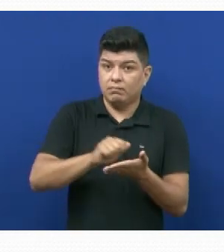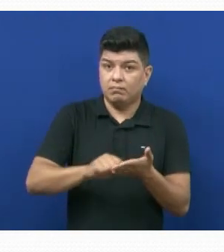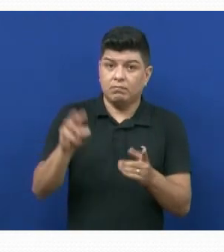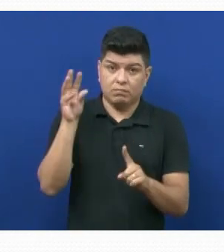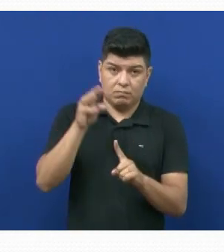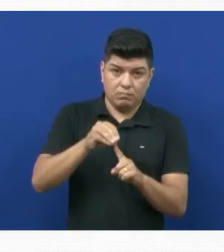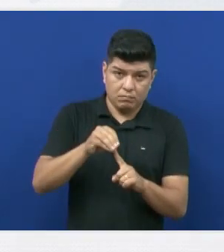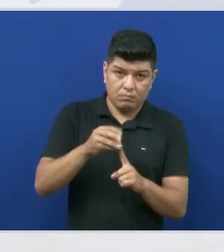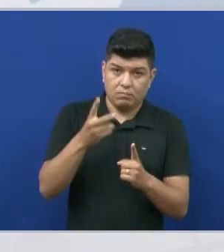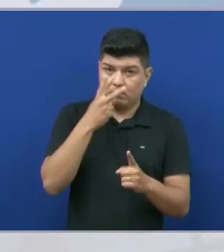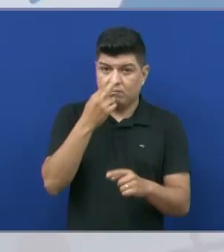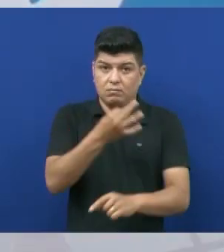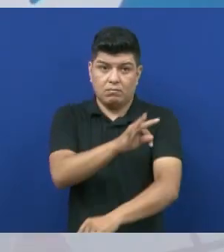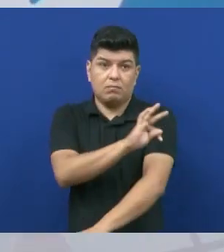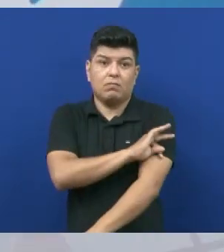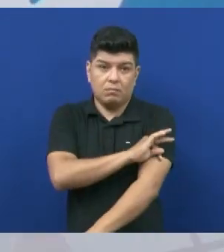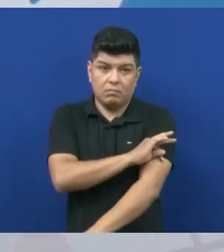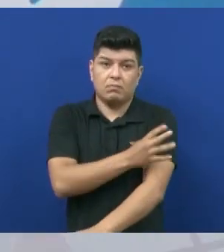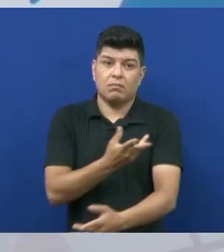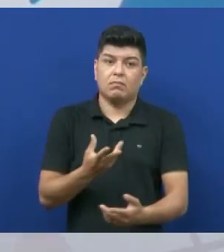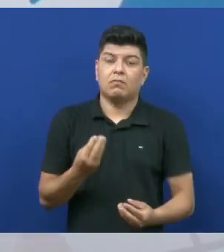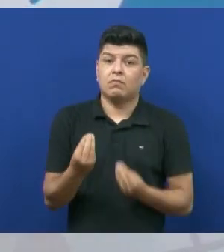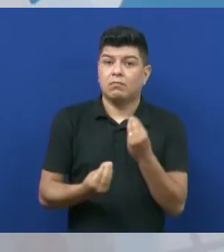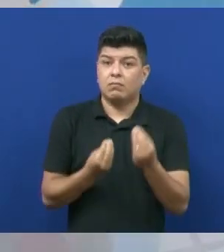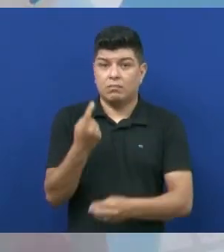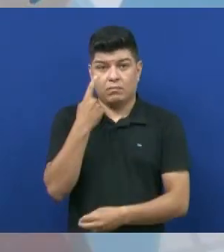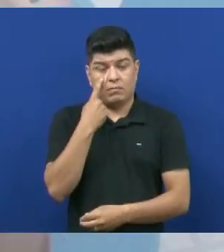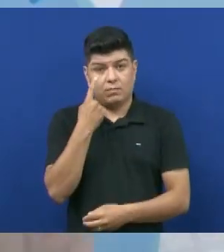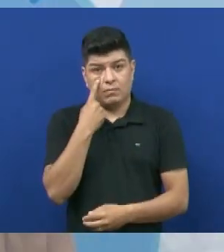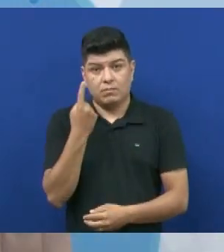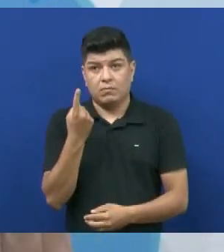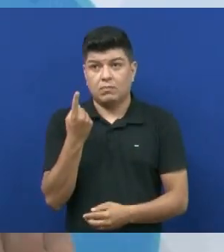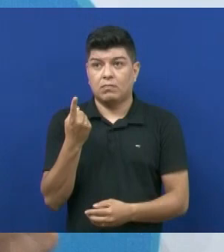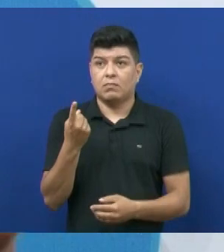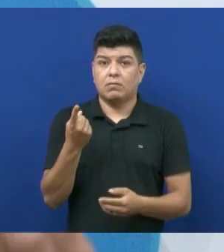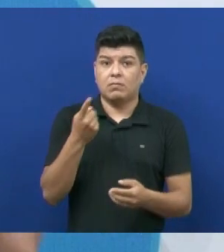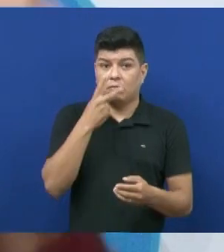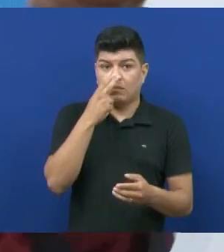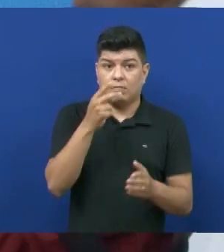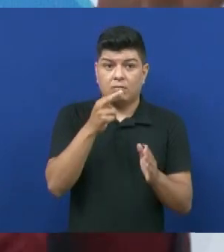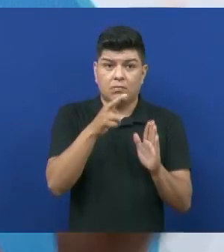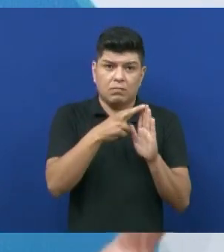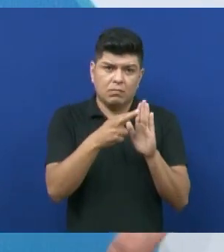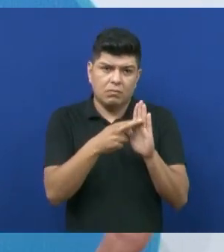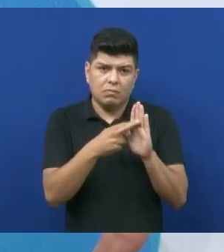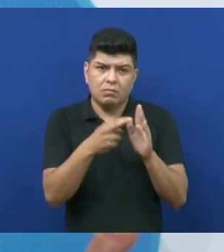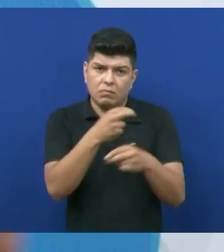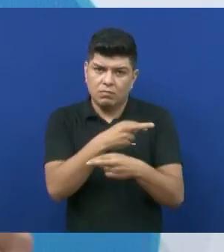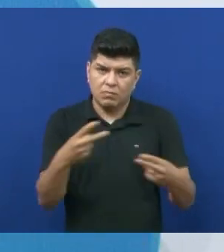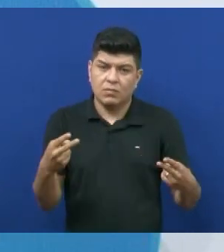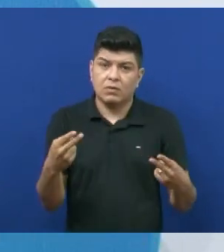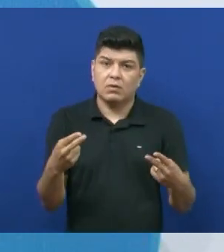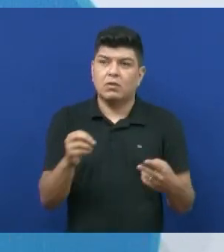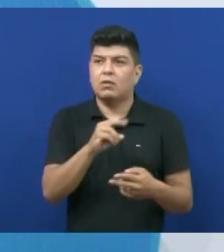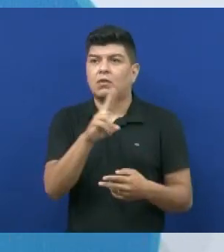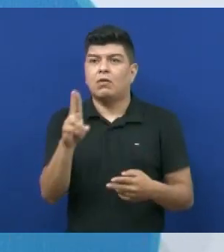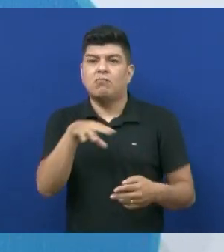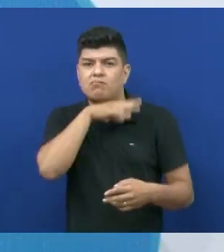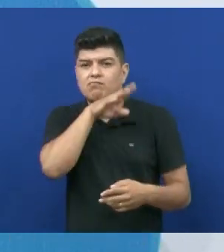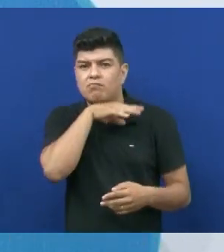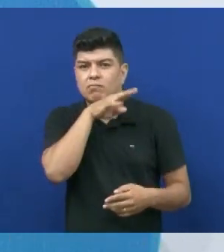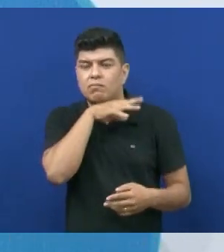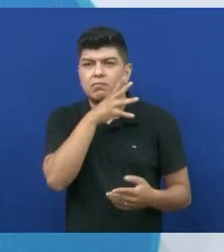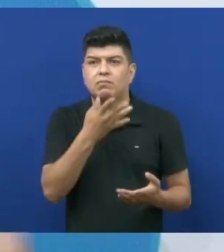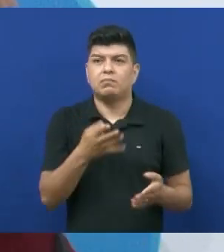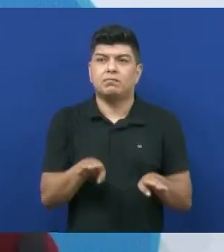é uma descrição mais técnica, como nós podemos ver em algumas fichas técnicas de produtos ou mesmo de